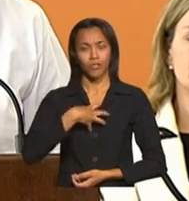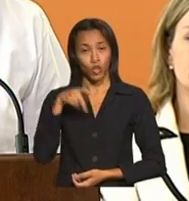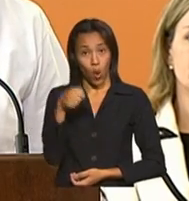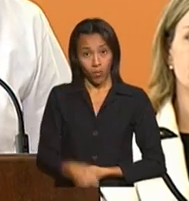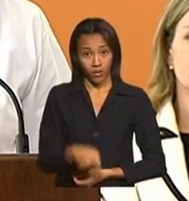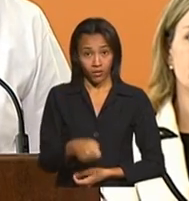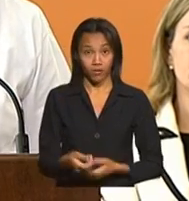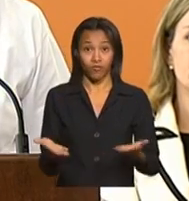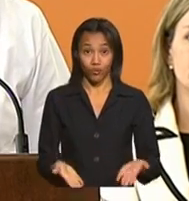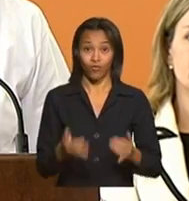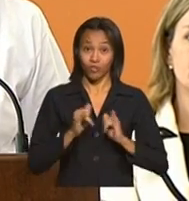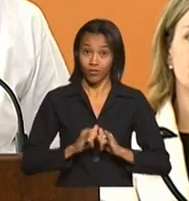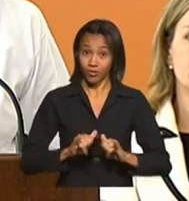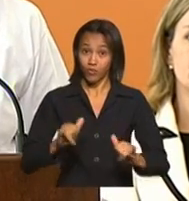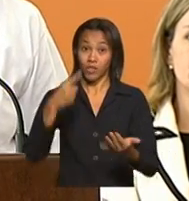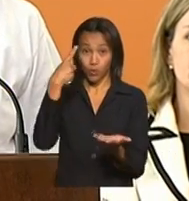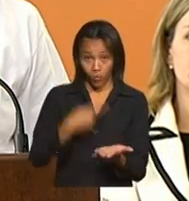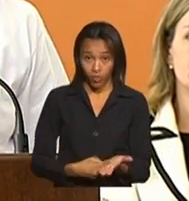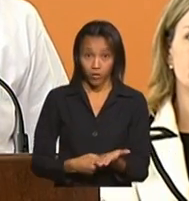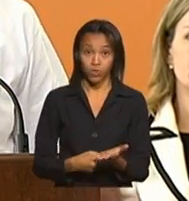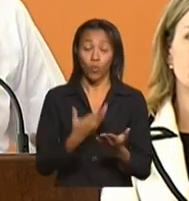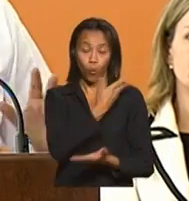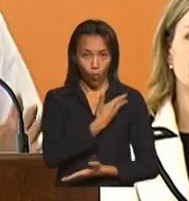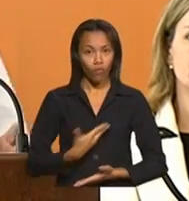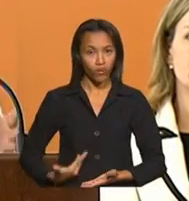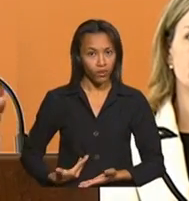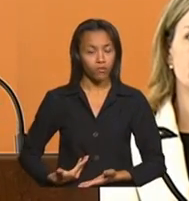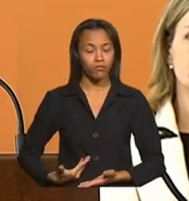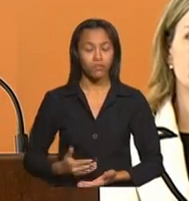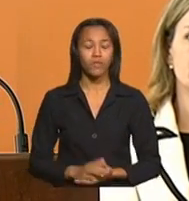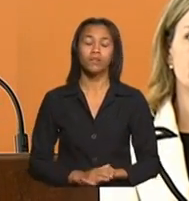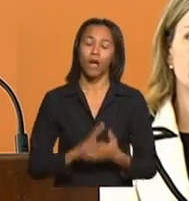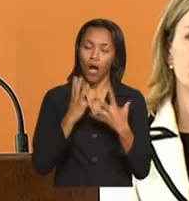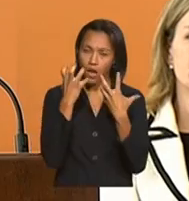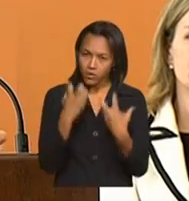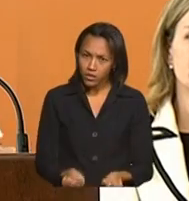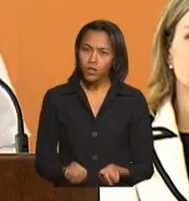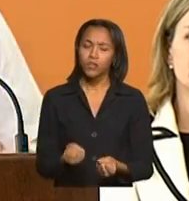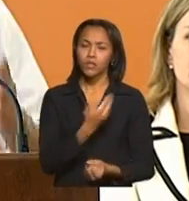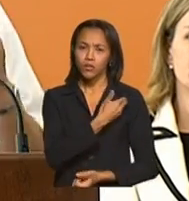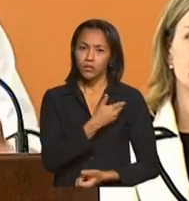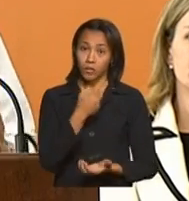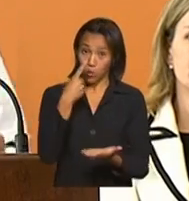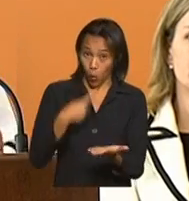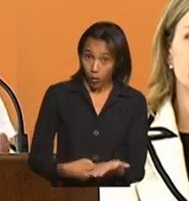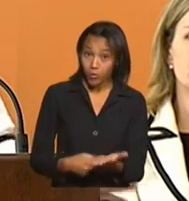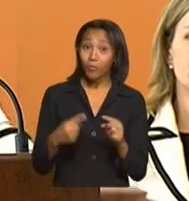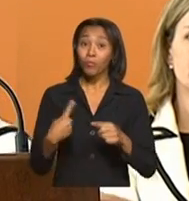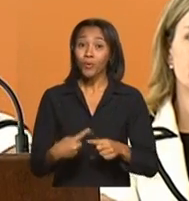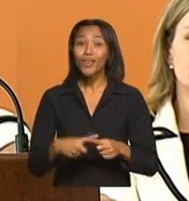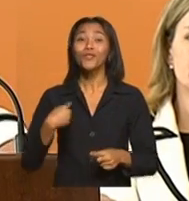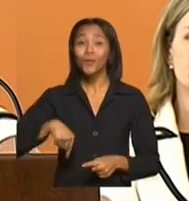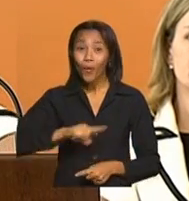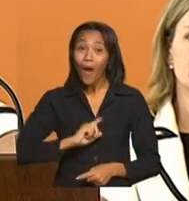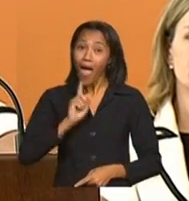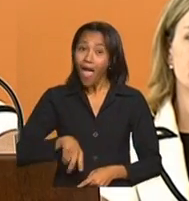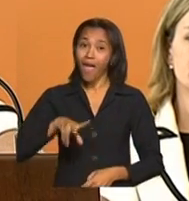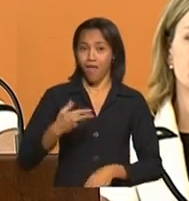de estar fazendo esse pacto. O governo está optando por esse pacto porque nós temos obrigação de